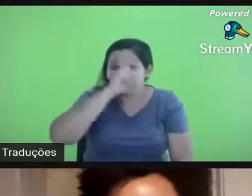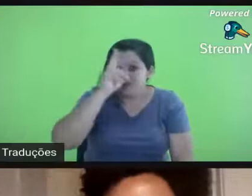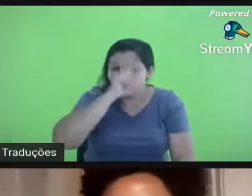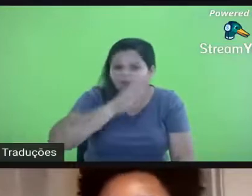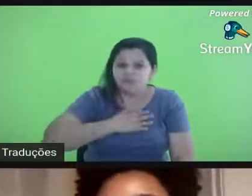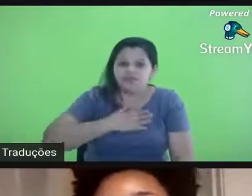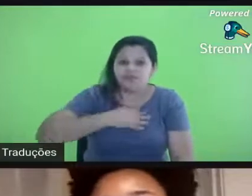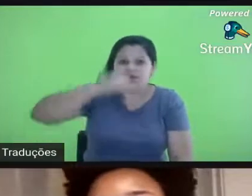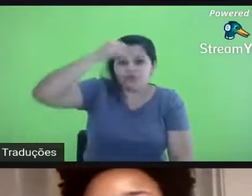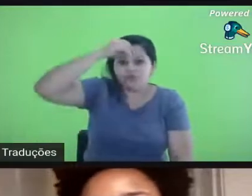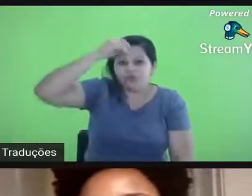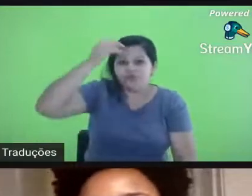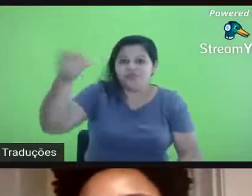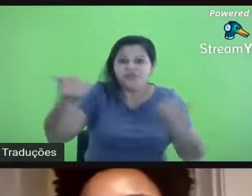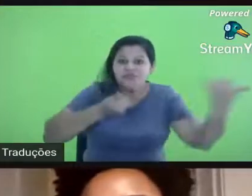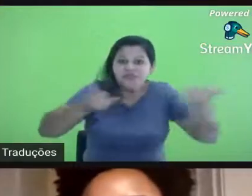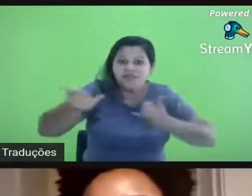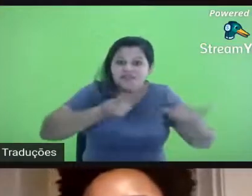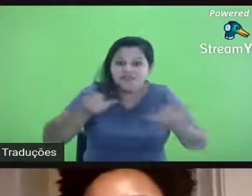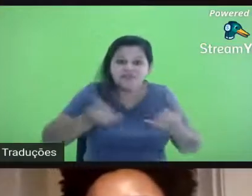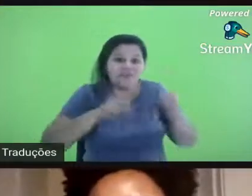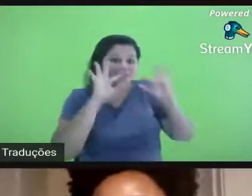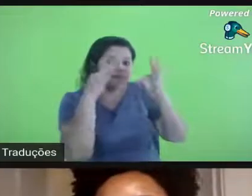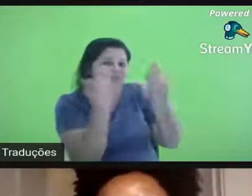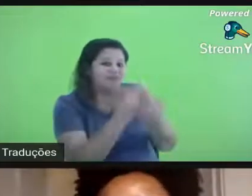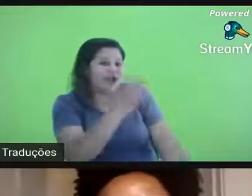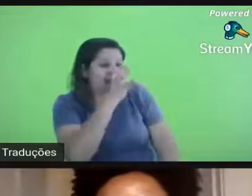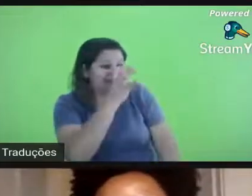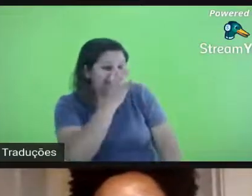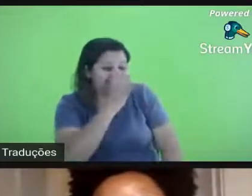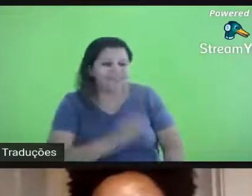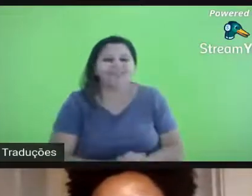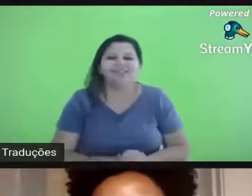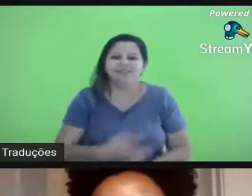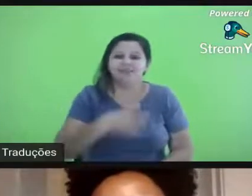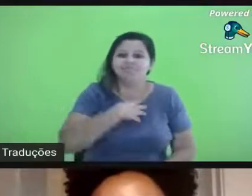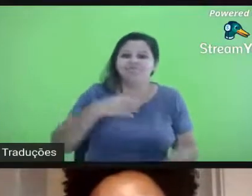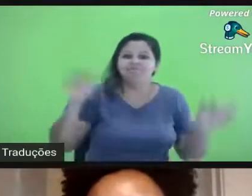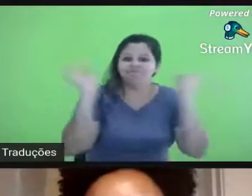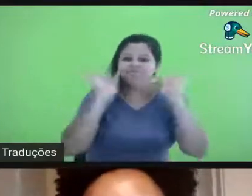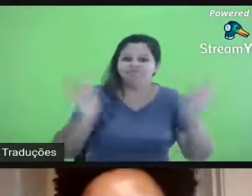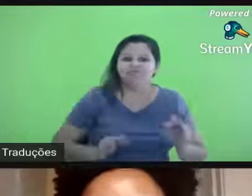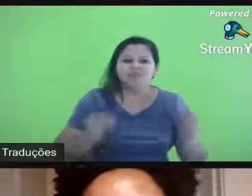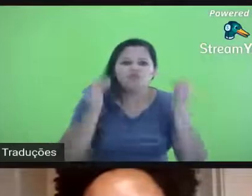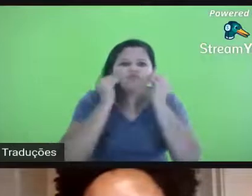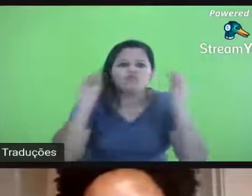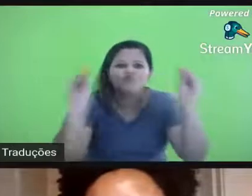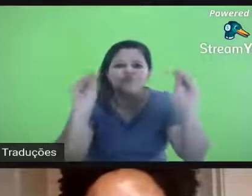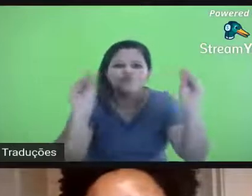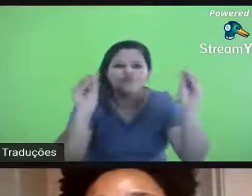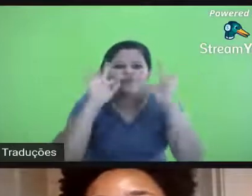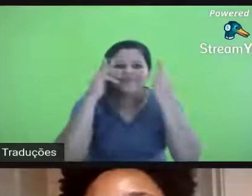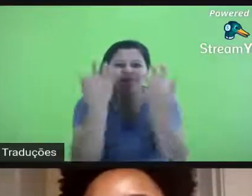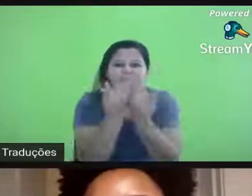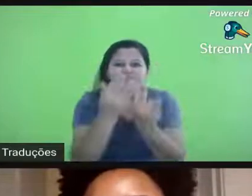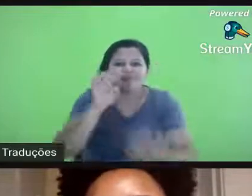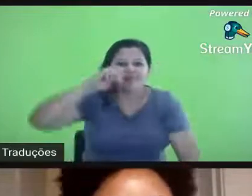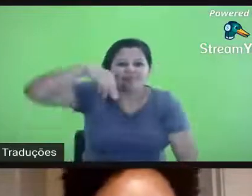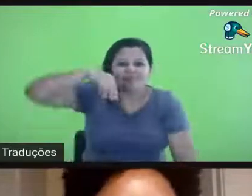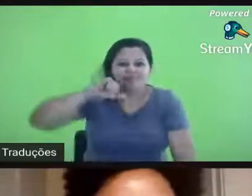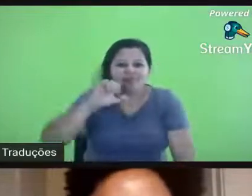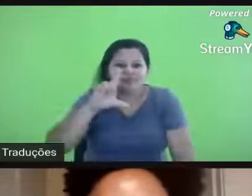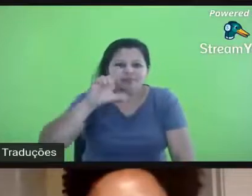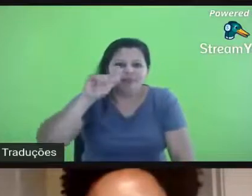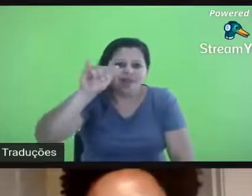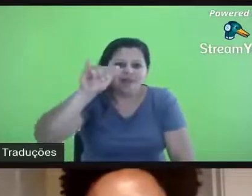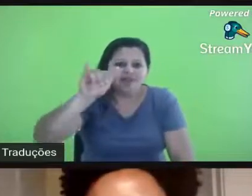aqui me avisou, aí eu fiquei bem feliz. Vou mandar esse Beijo para a beijo família para da eles. Emily também. Sim, estamos Beijo,